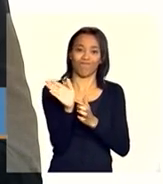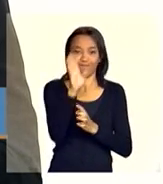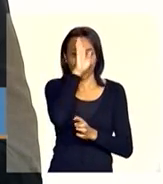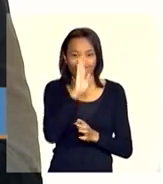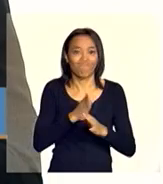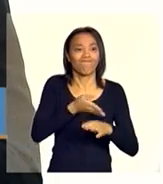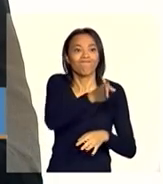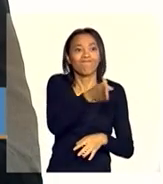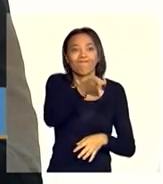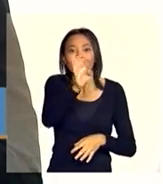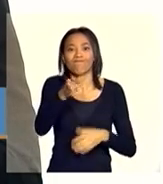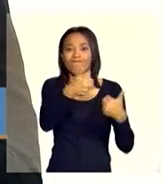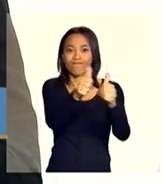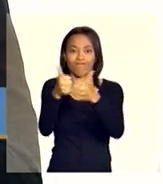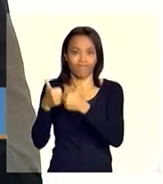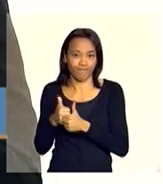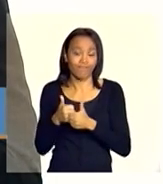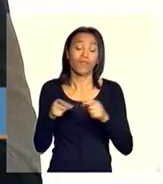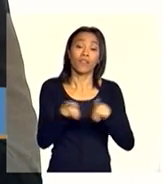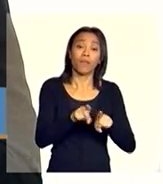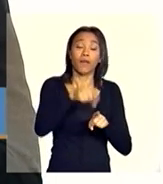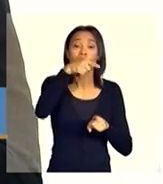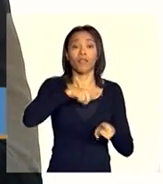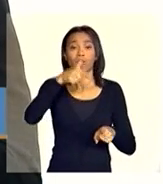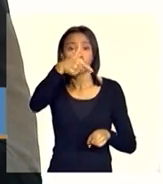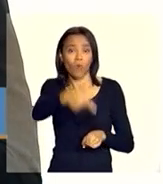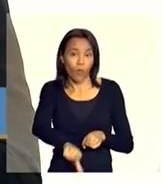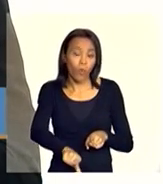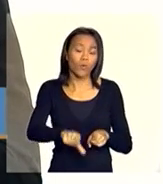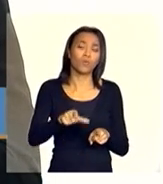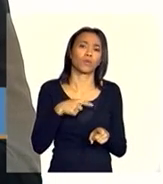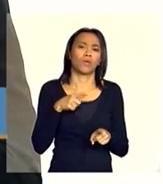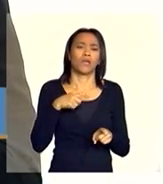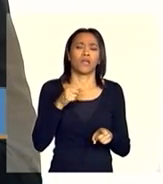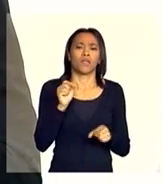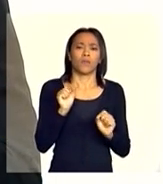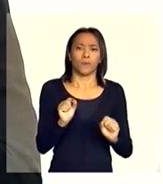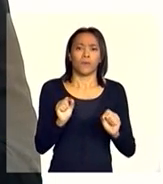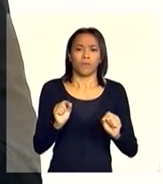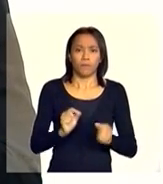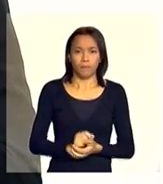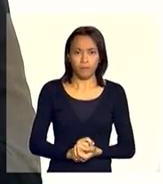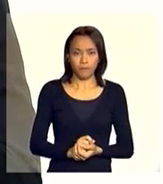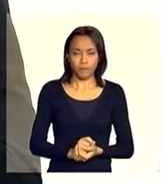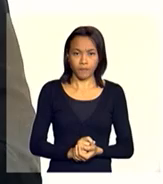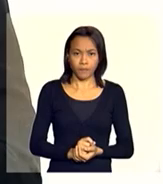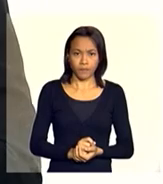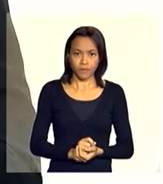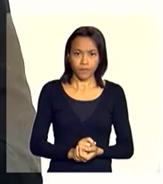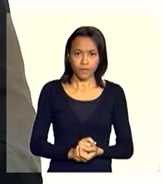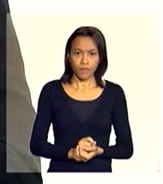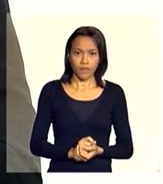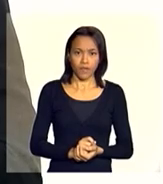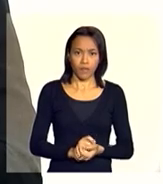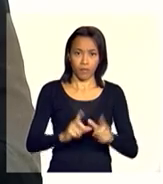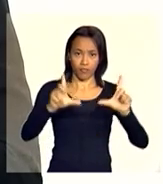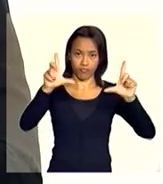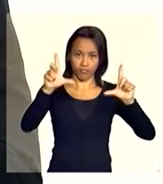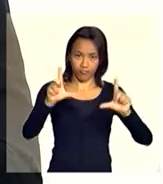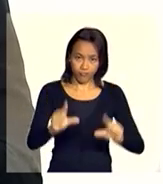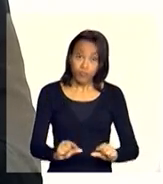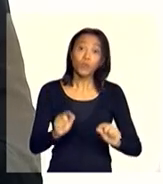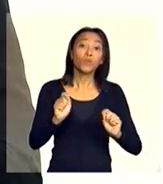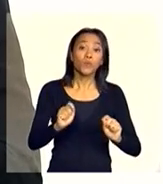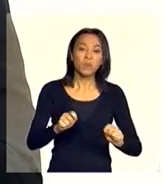eh gestão e acompanhamento do programa de erradicação do do de erradicação do trabalho